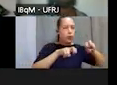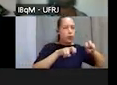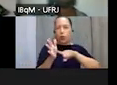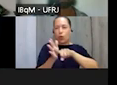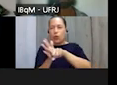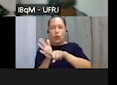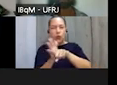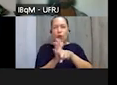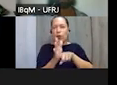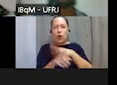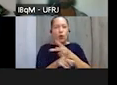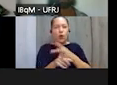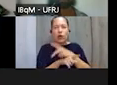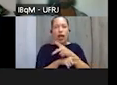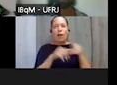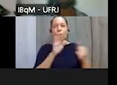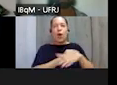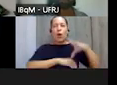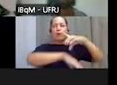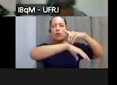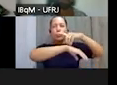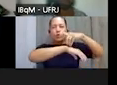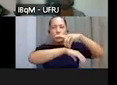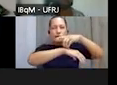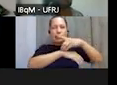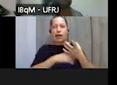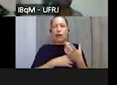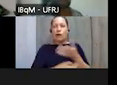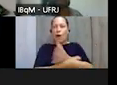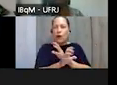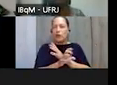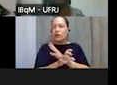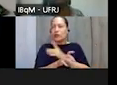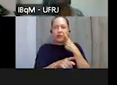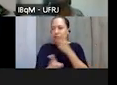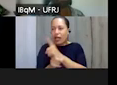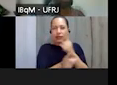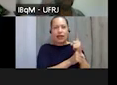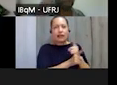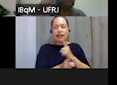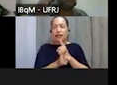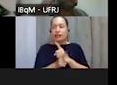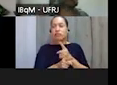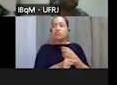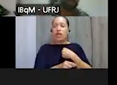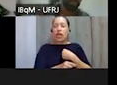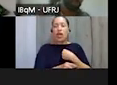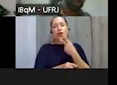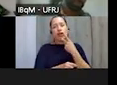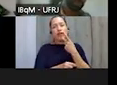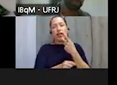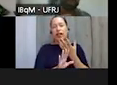dinossauros, é o colecionador de ossos. Numa situação que eu diria muito